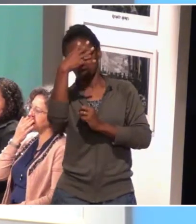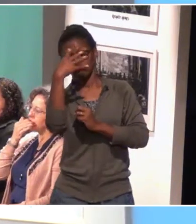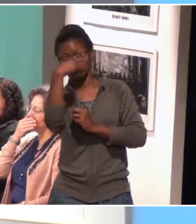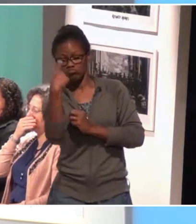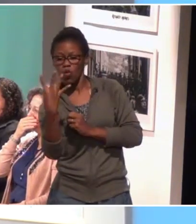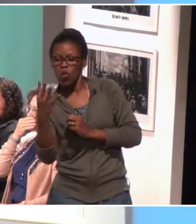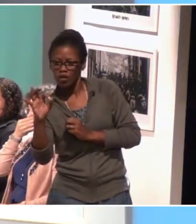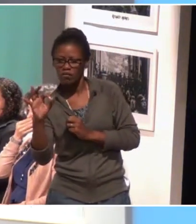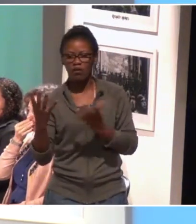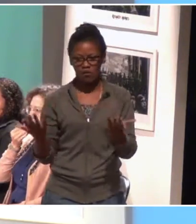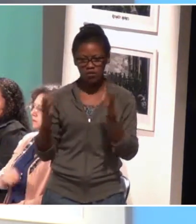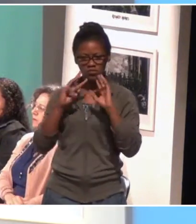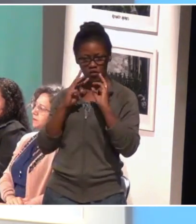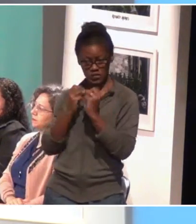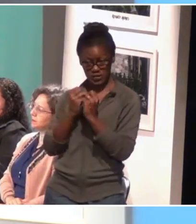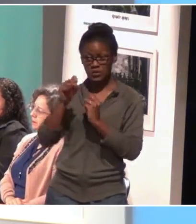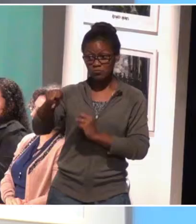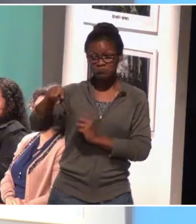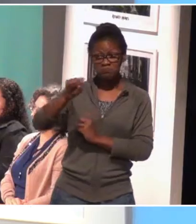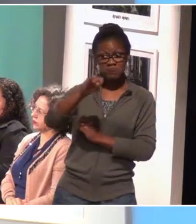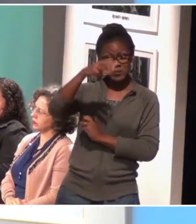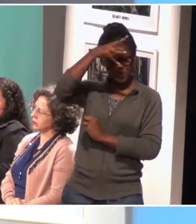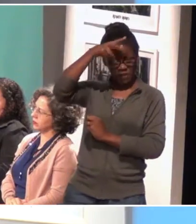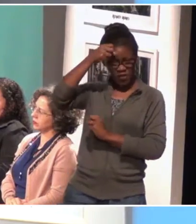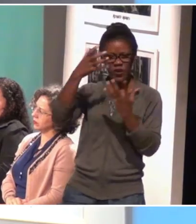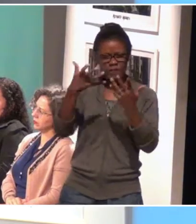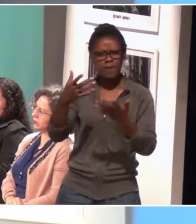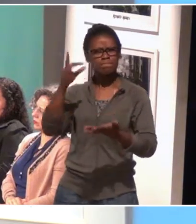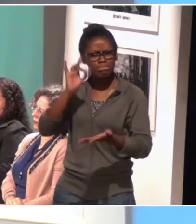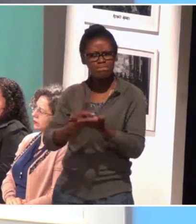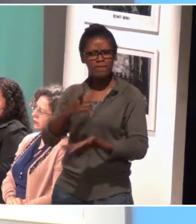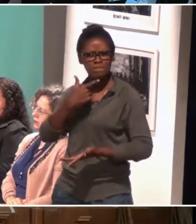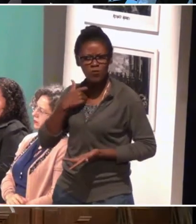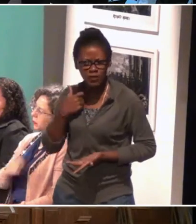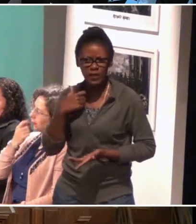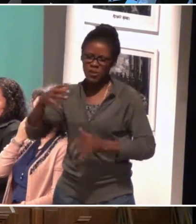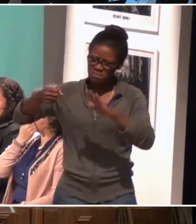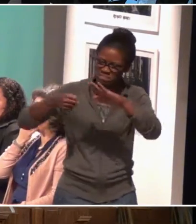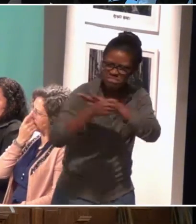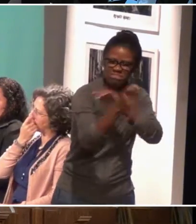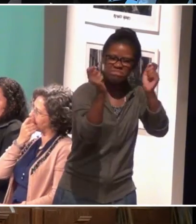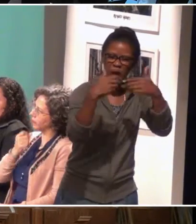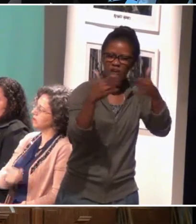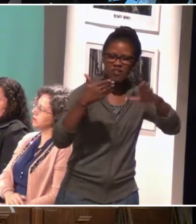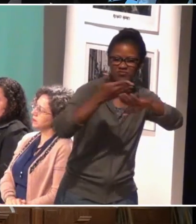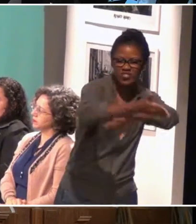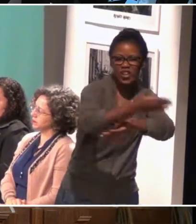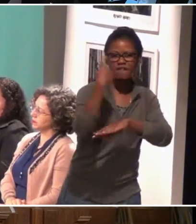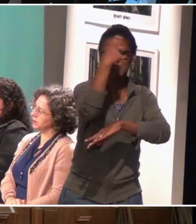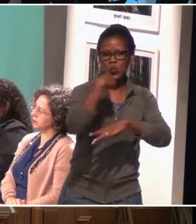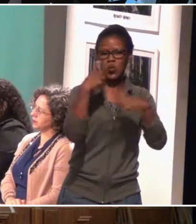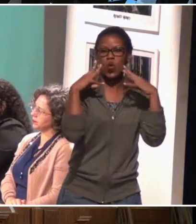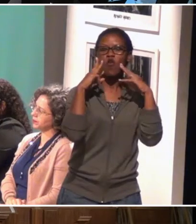Quando o município quer abraçar mesmo, aí a gente consegue fazer uma de 80 horas. Uma oficina de... Aqui